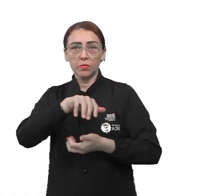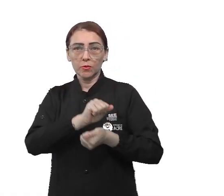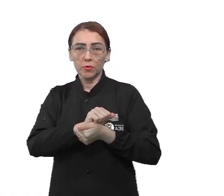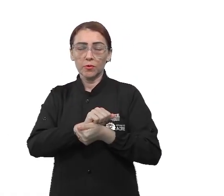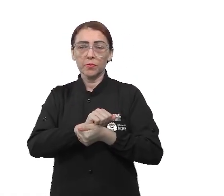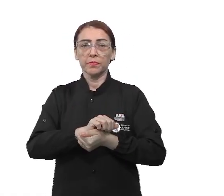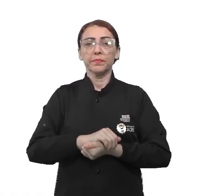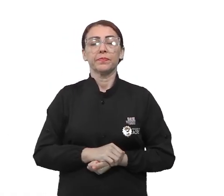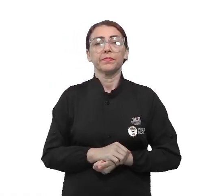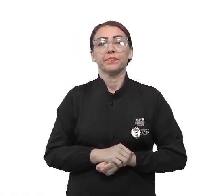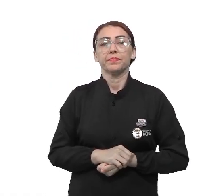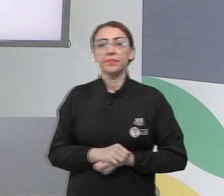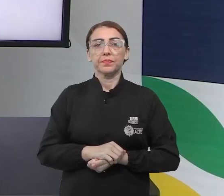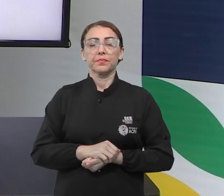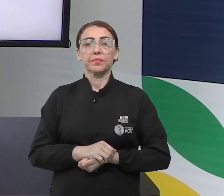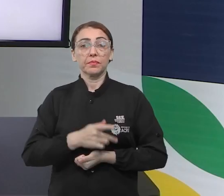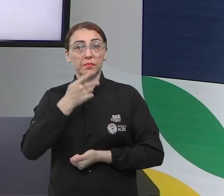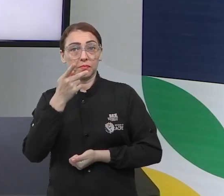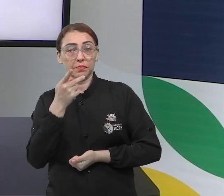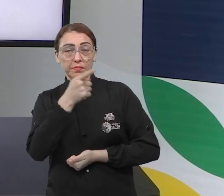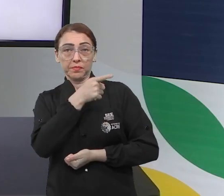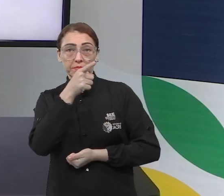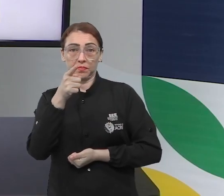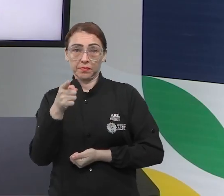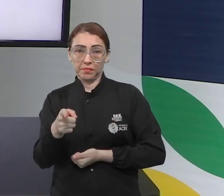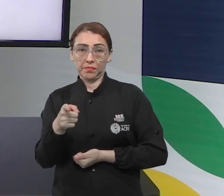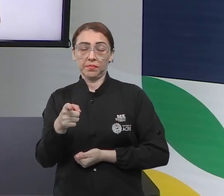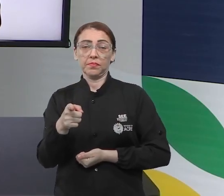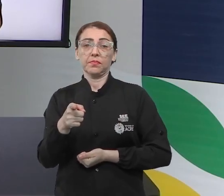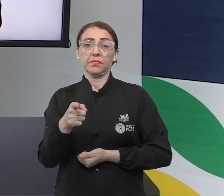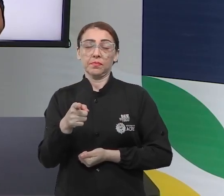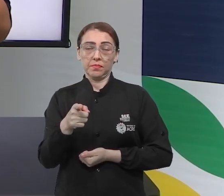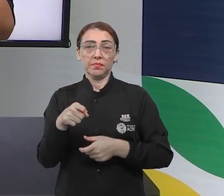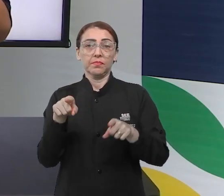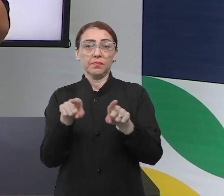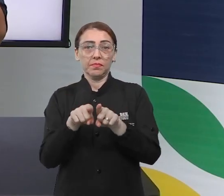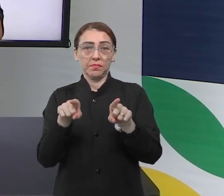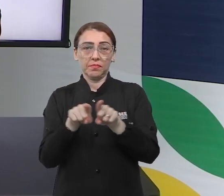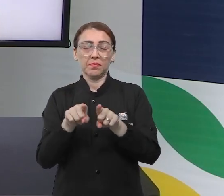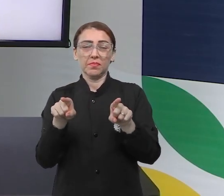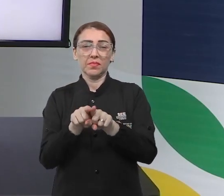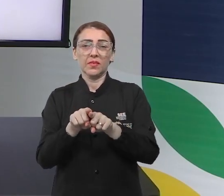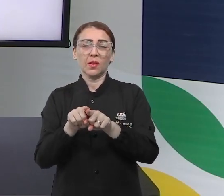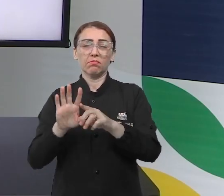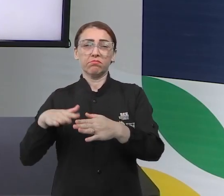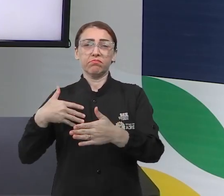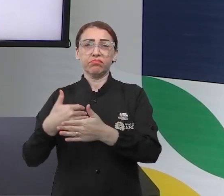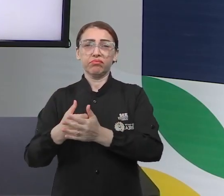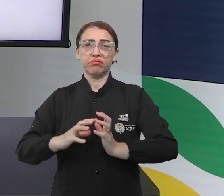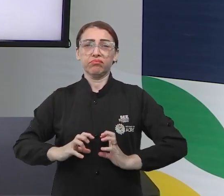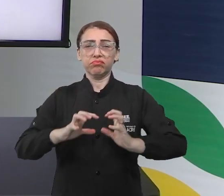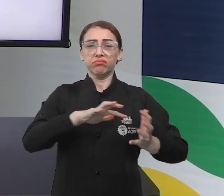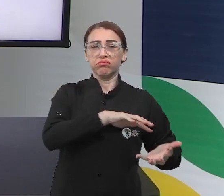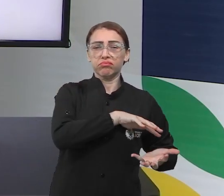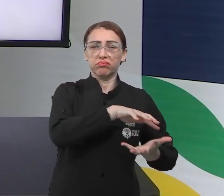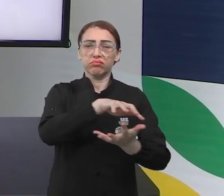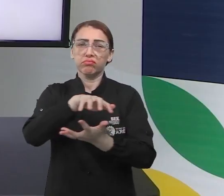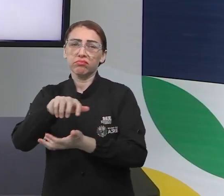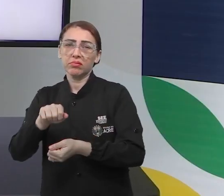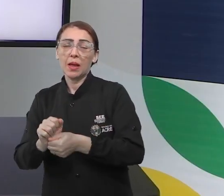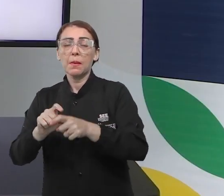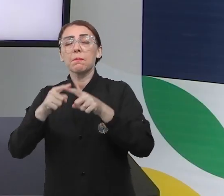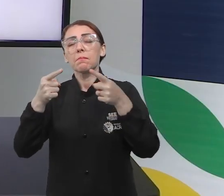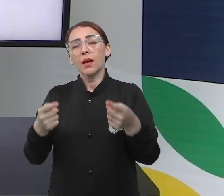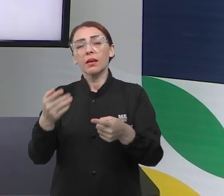do mundo. Como eu acabei de falar para vocês, isso vai acarretar até em um grande conflito global. Mas